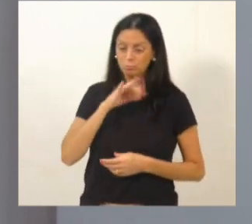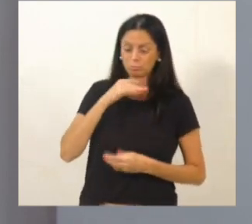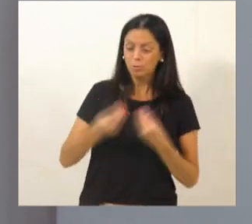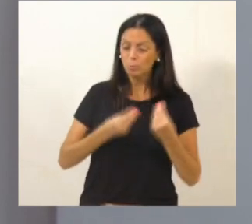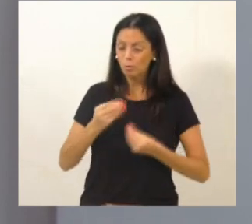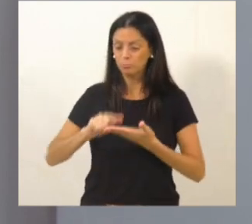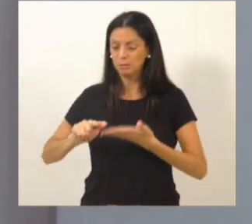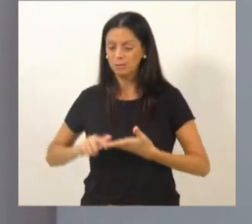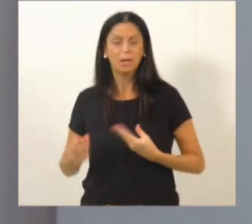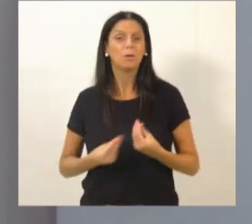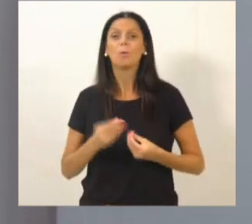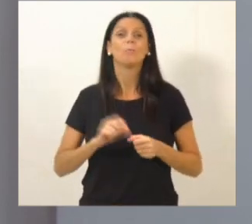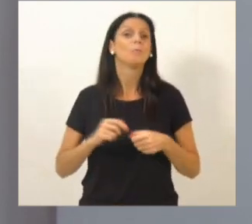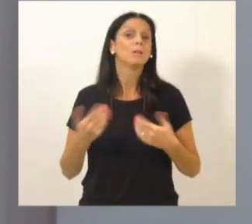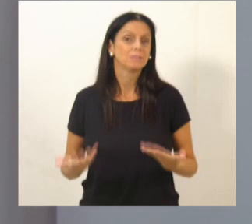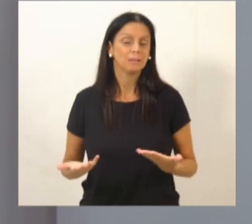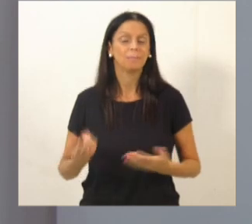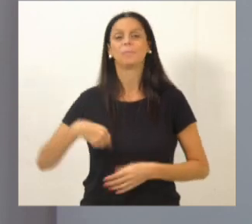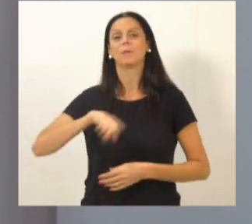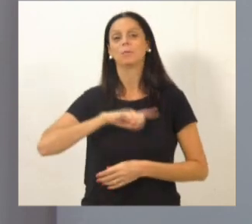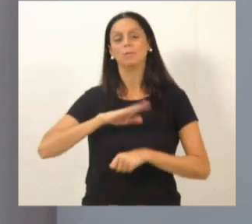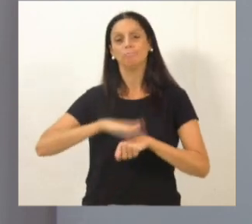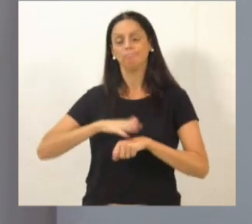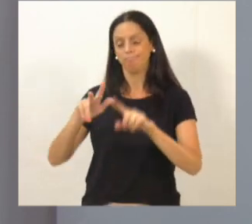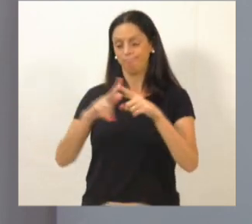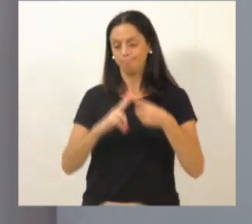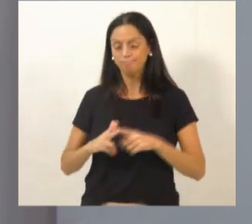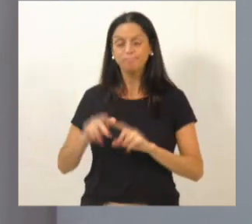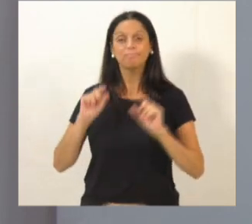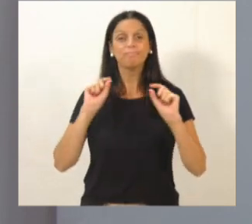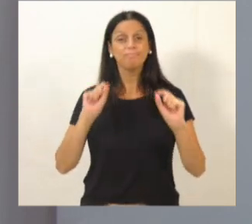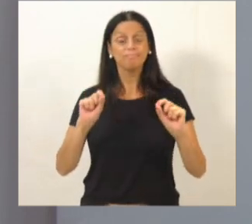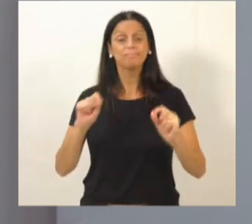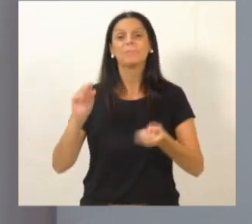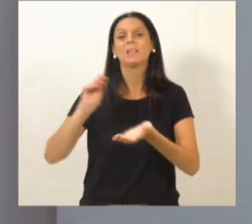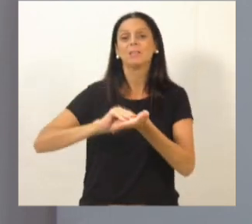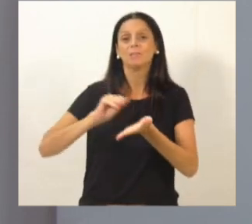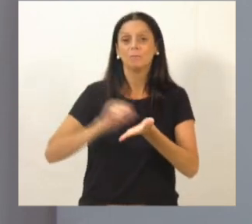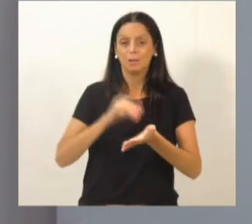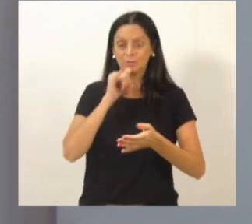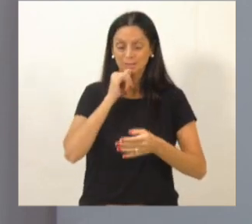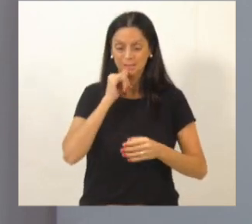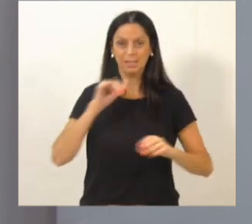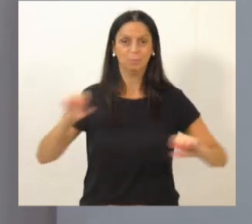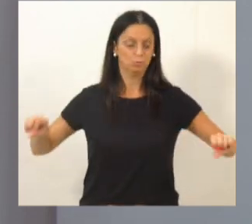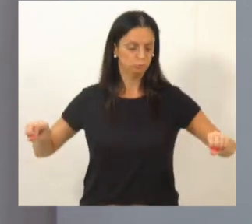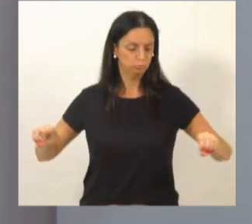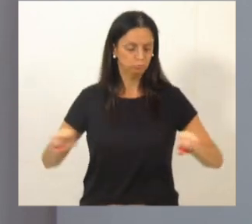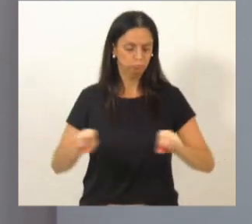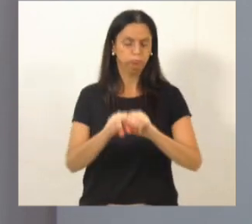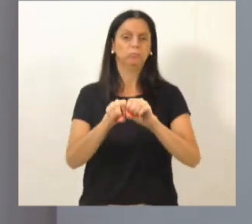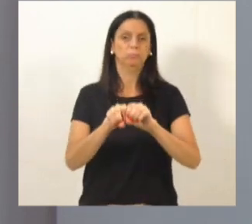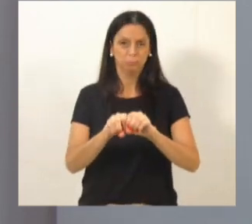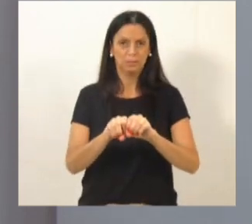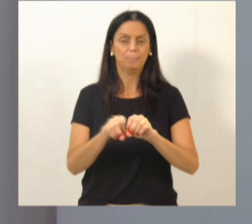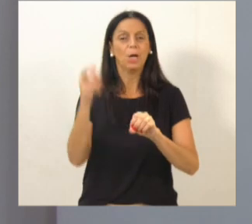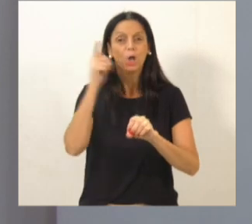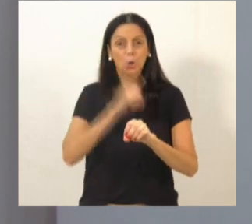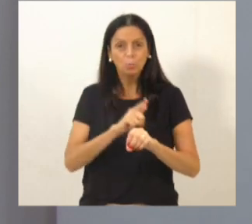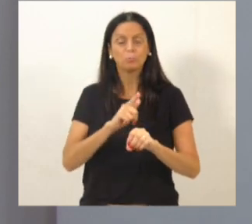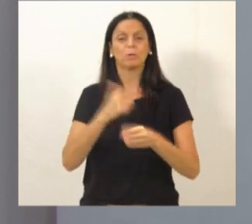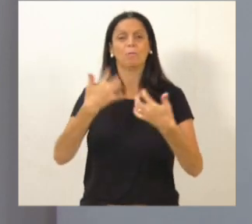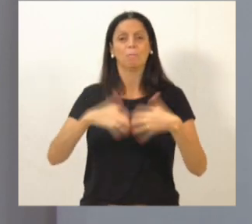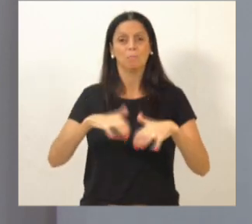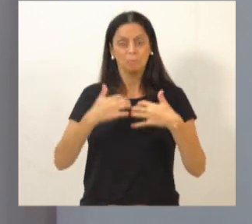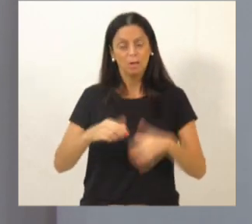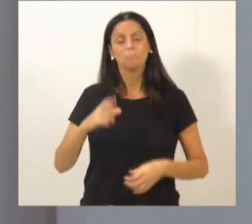a limpeza, a manutenção, o que falta para interligar em algum outro trecho e pondo em funcionamento. Tem 3 ou 4 ruas da